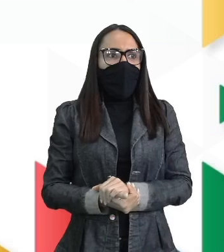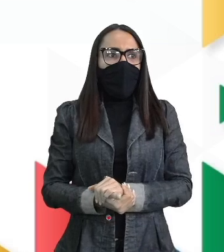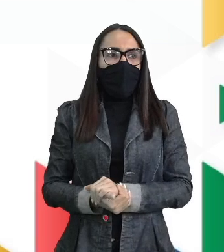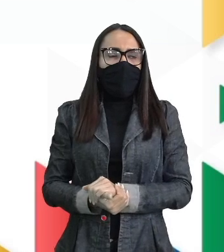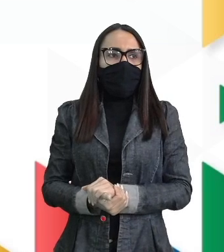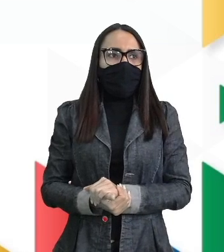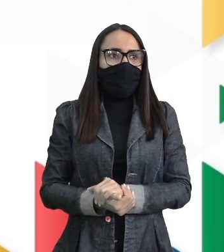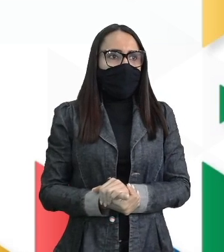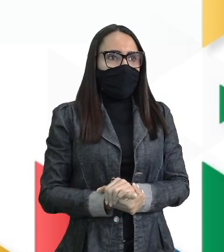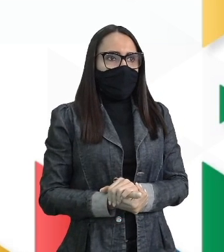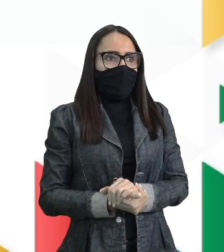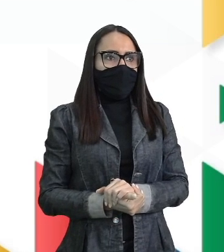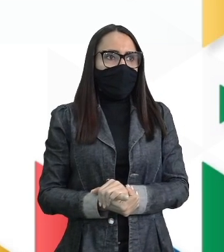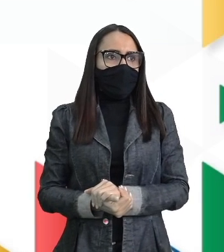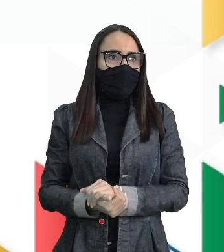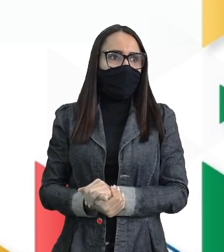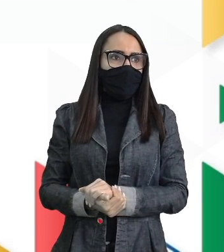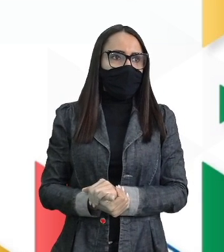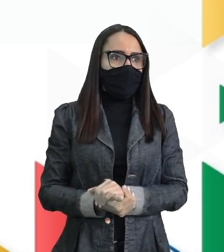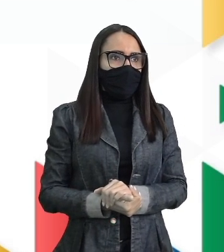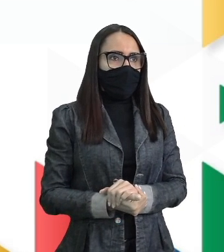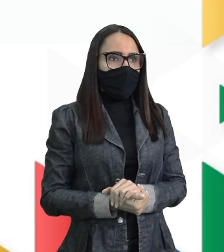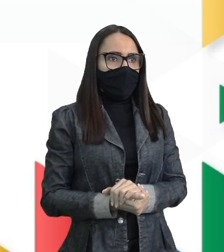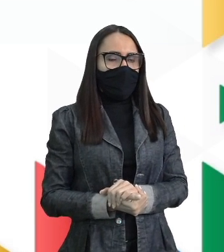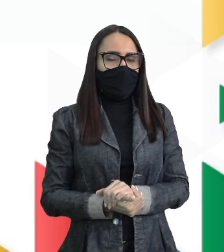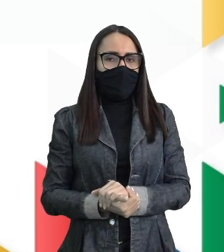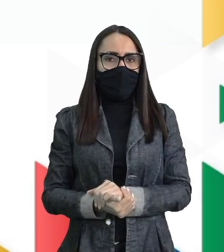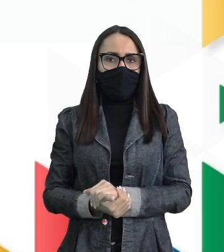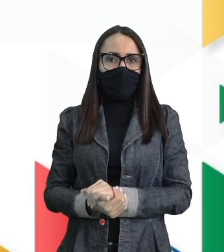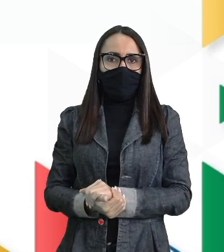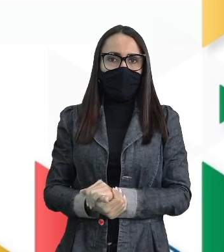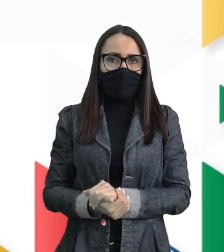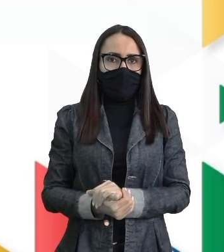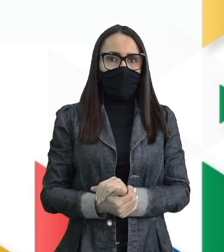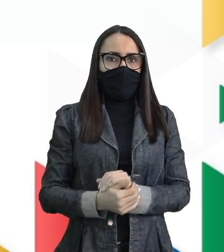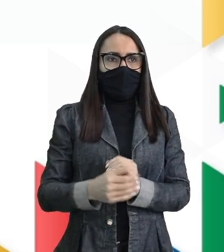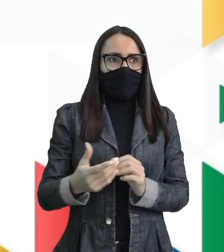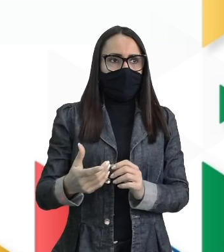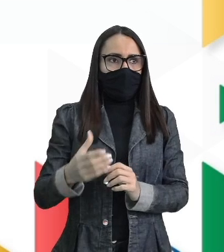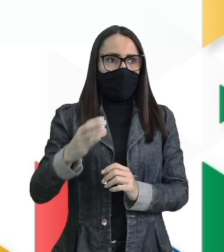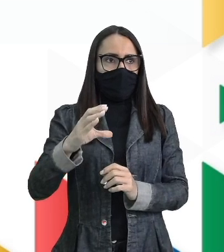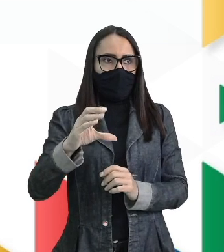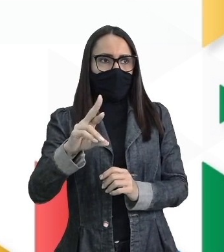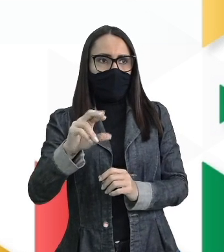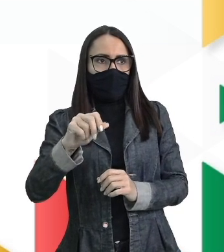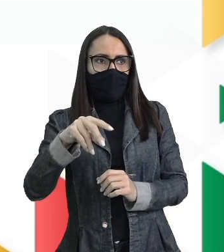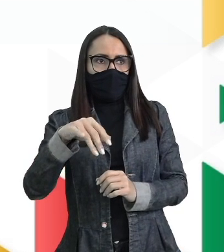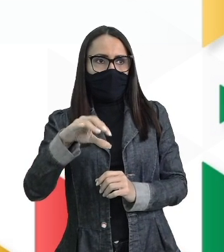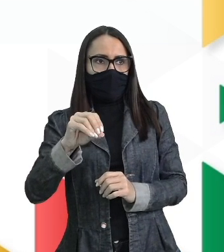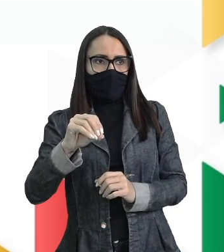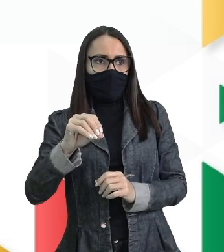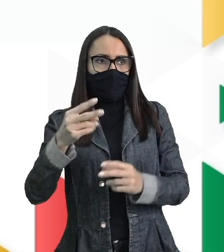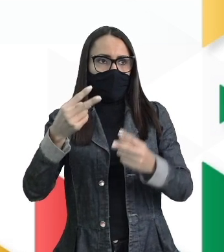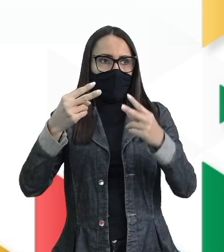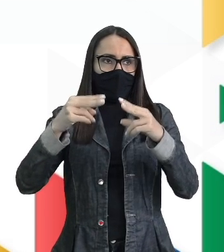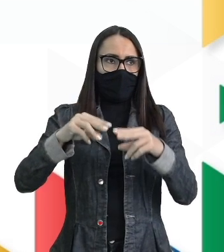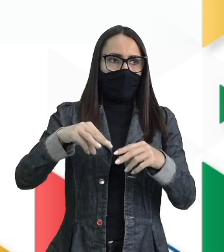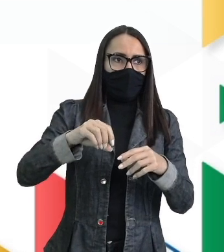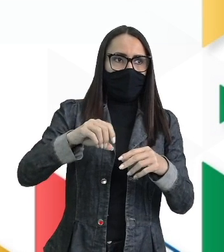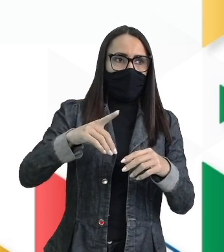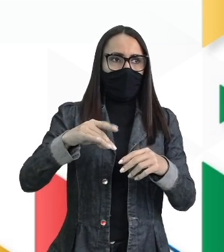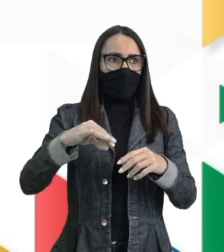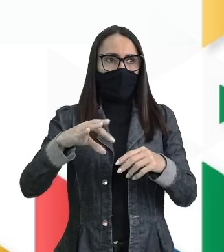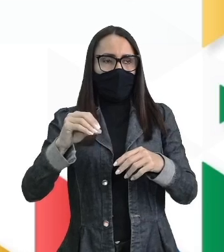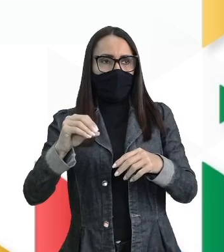O primeiro nome que a gente identifica ali, ó, é o crânio. Depois vem a mandíbula,